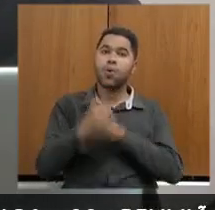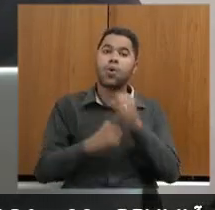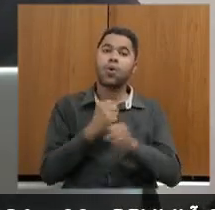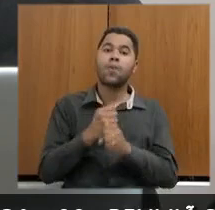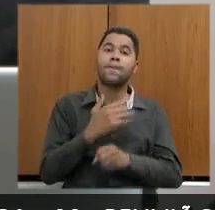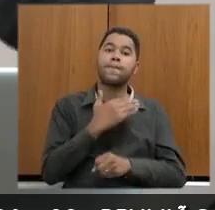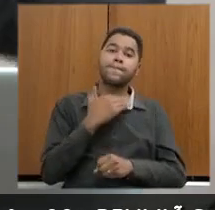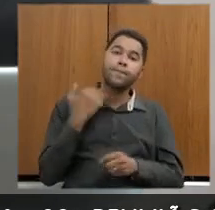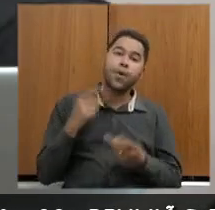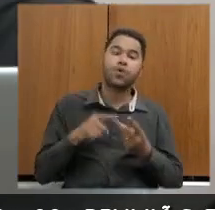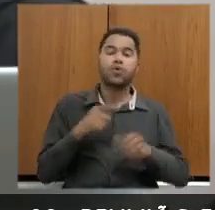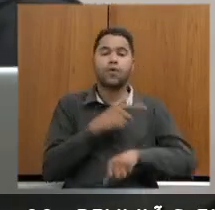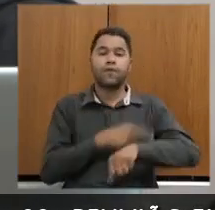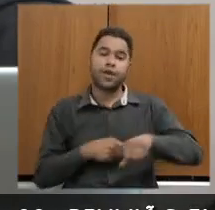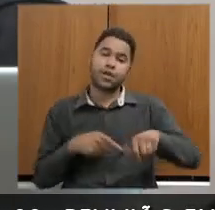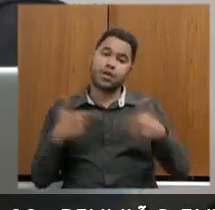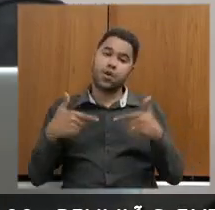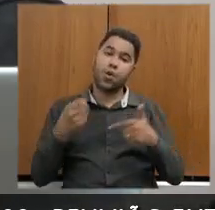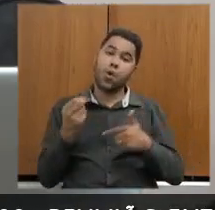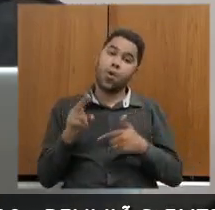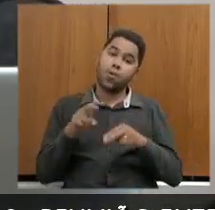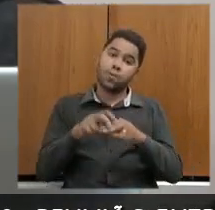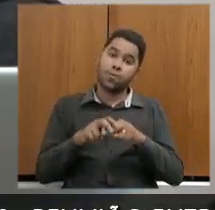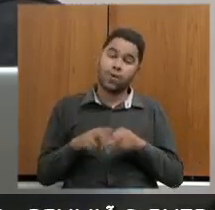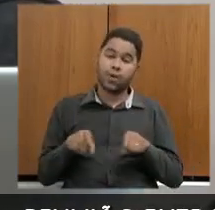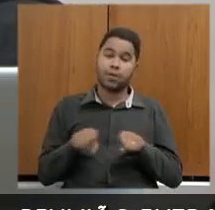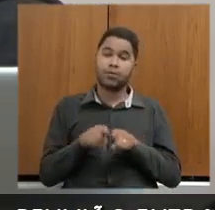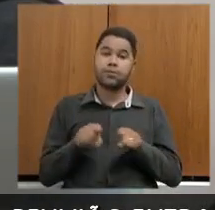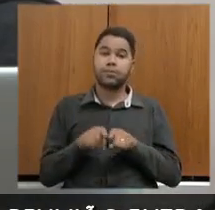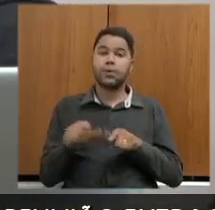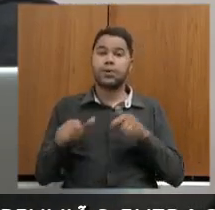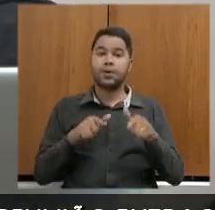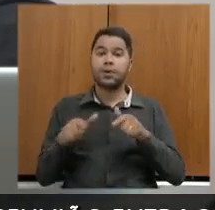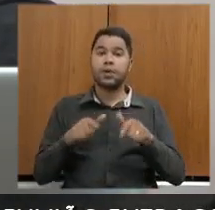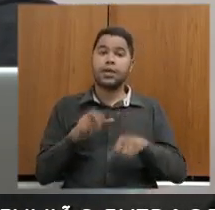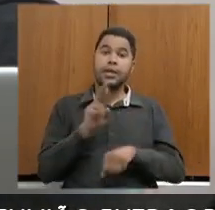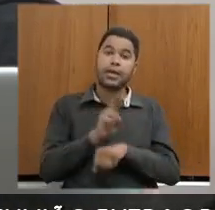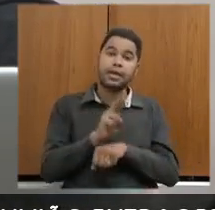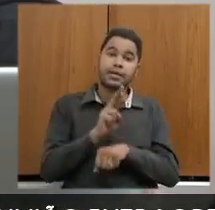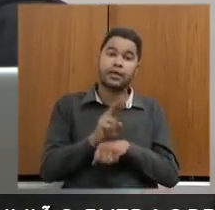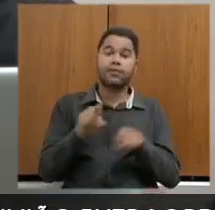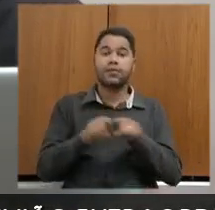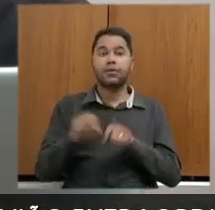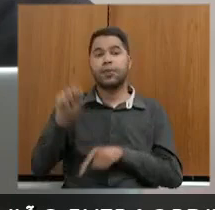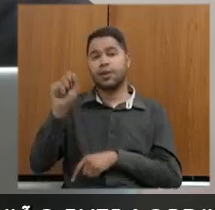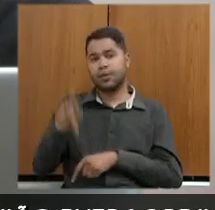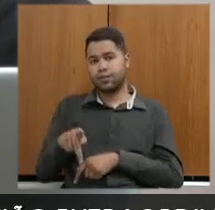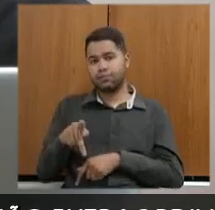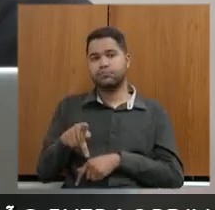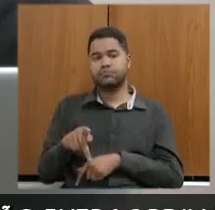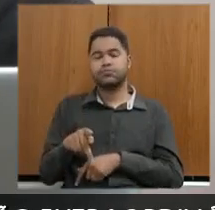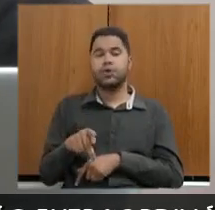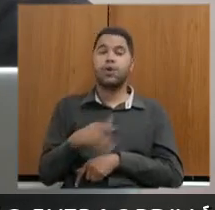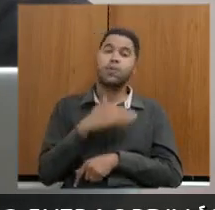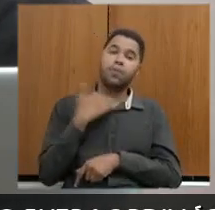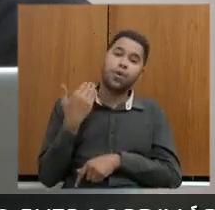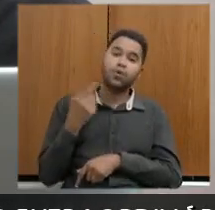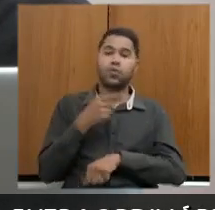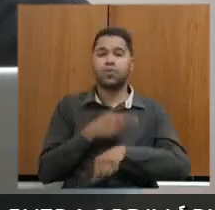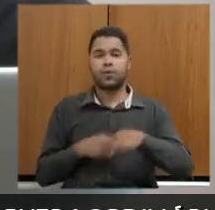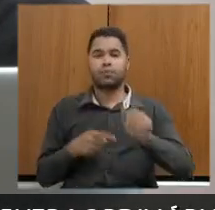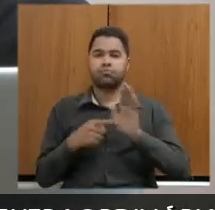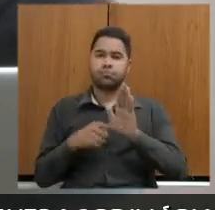mostram feridos em serviço ou em razão dele e o número de servidores da reserva e reformados mortos ou feridos